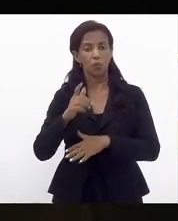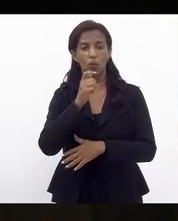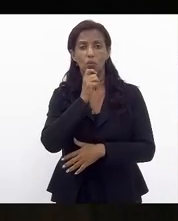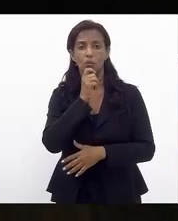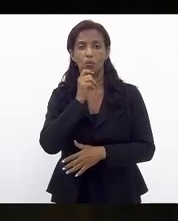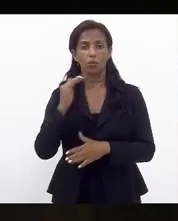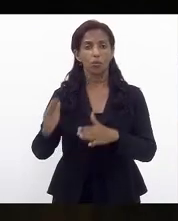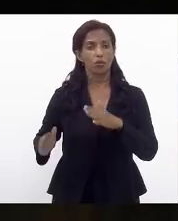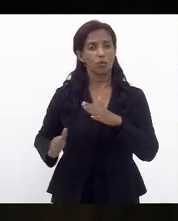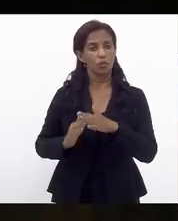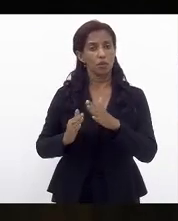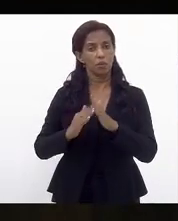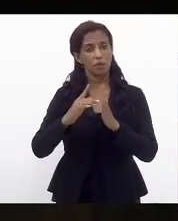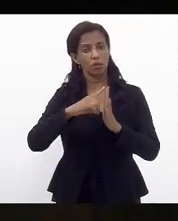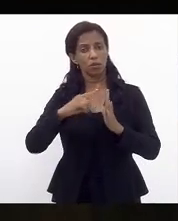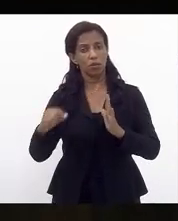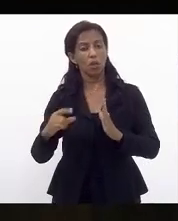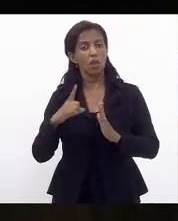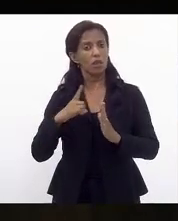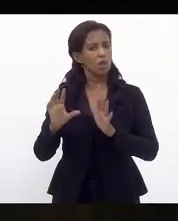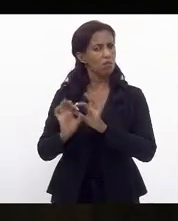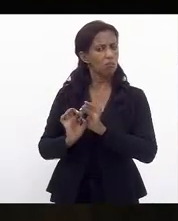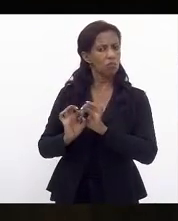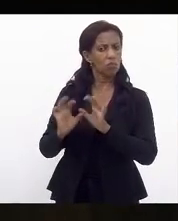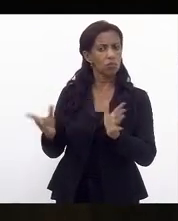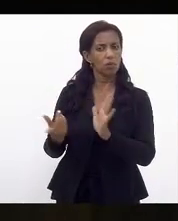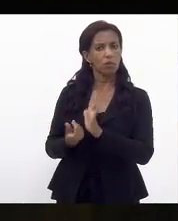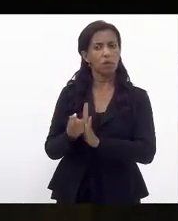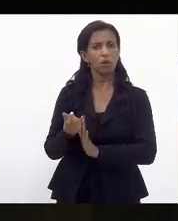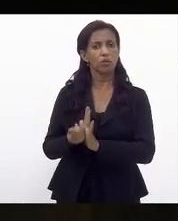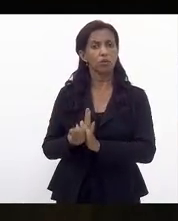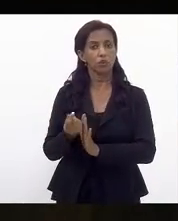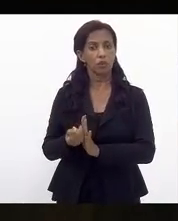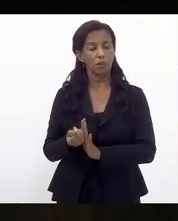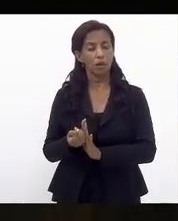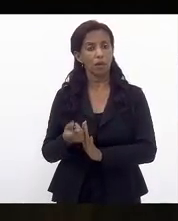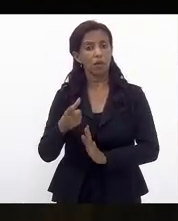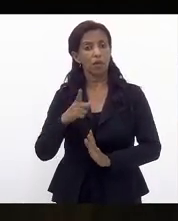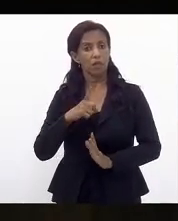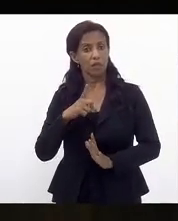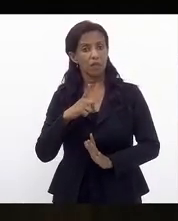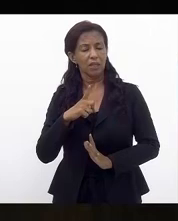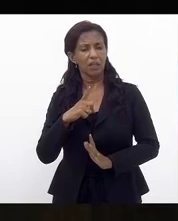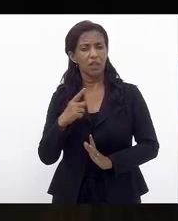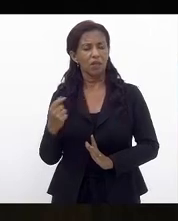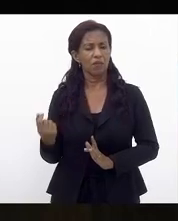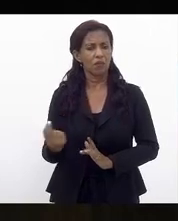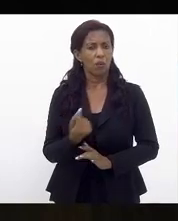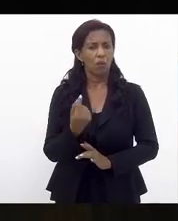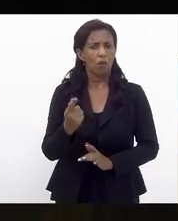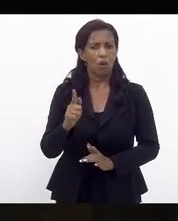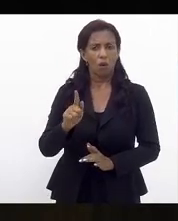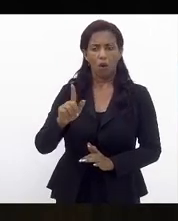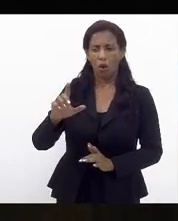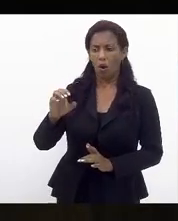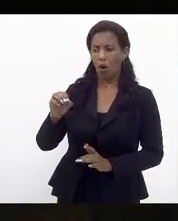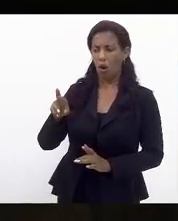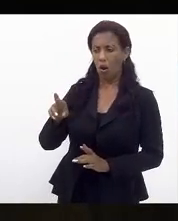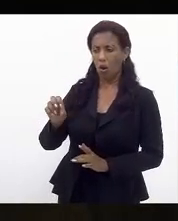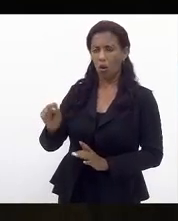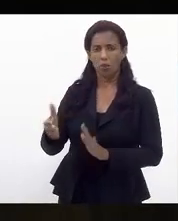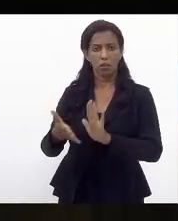o seu limite destacado e não seria tem autonomia orçamentária e houve uma glosa né na